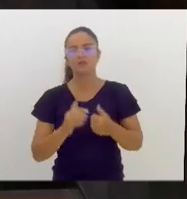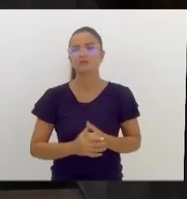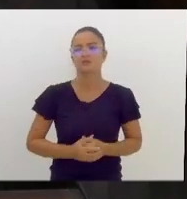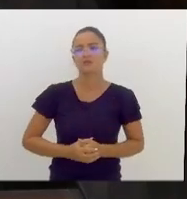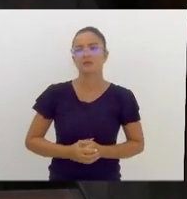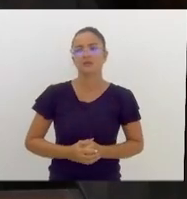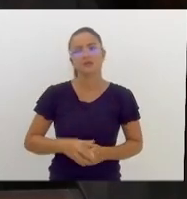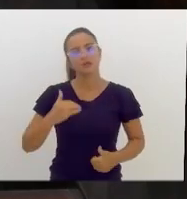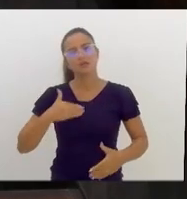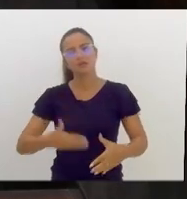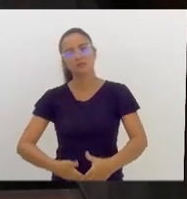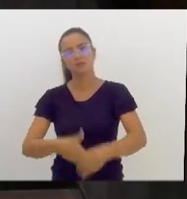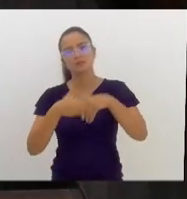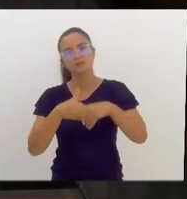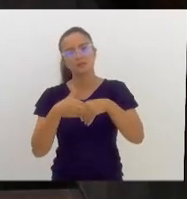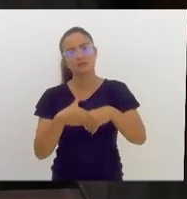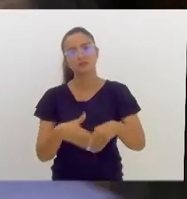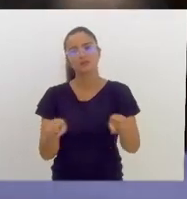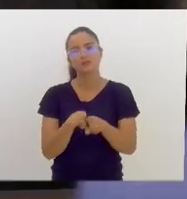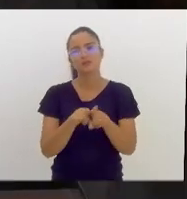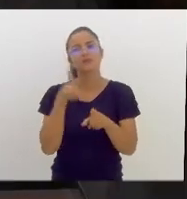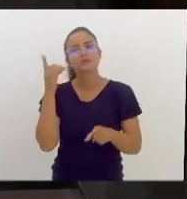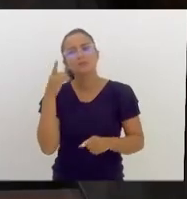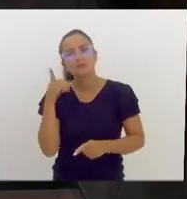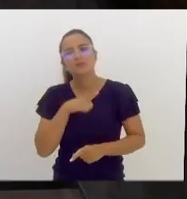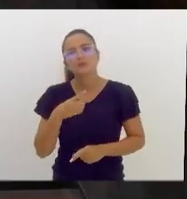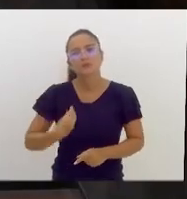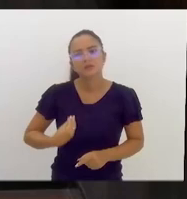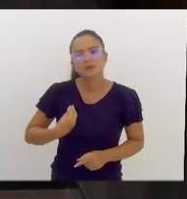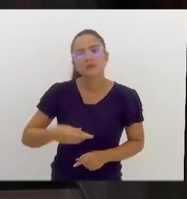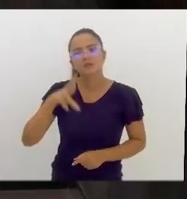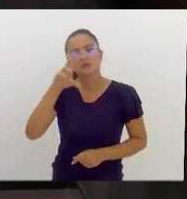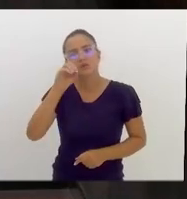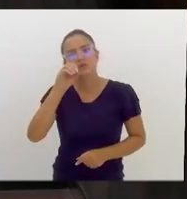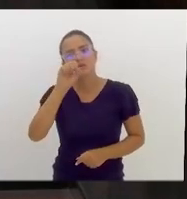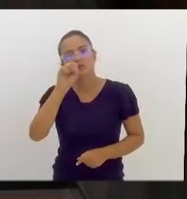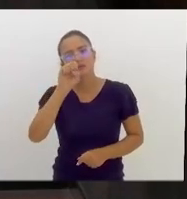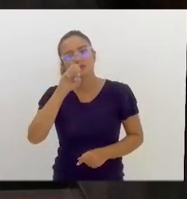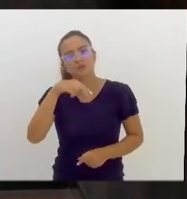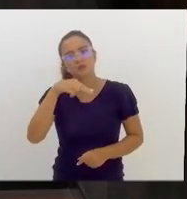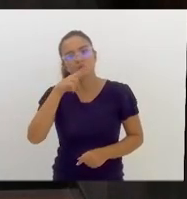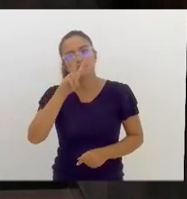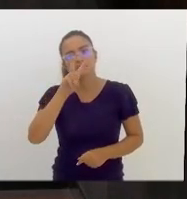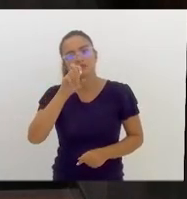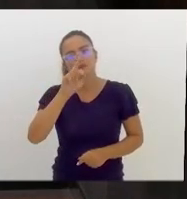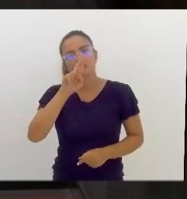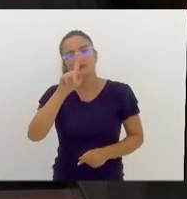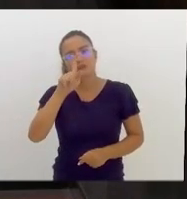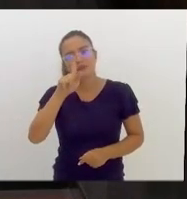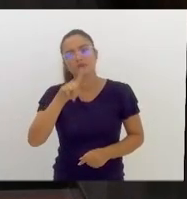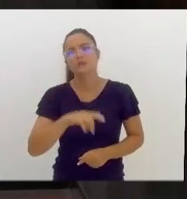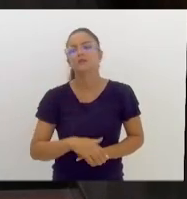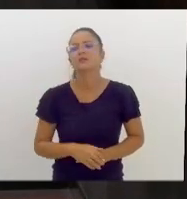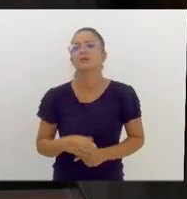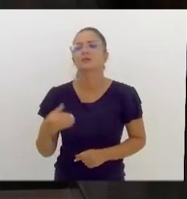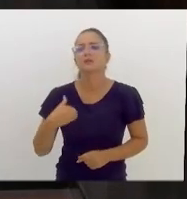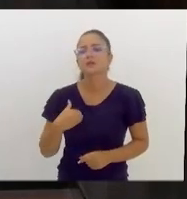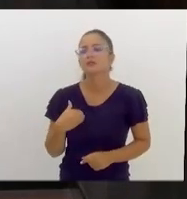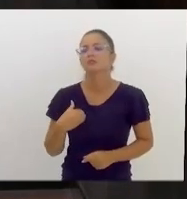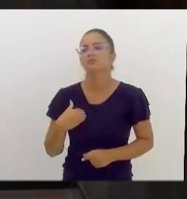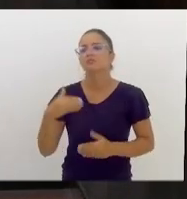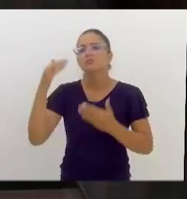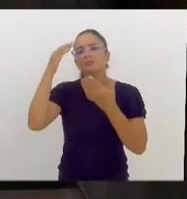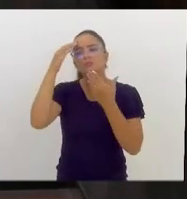quero cumprimentar todos os deputados presentes, deputado Rosenberg Reis. Eu, em primeiro lugar, fico muito